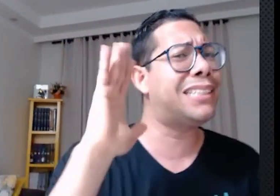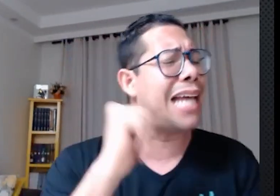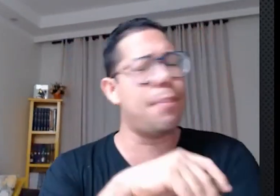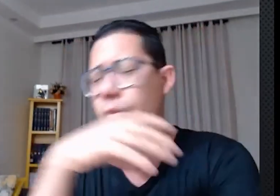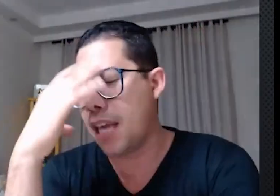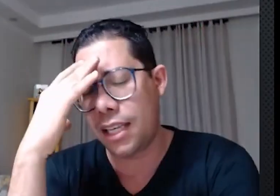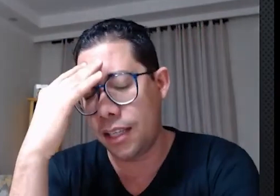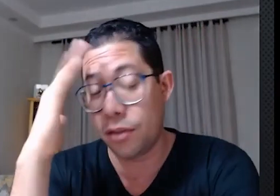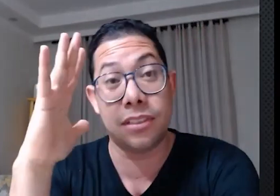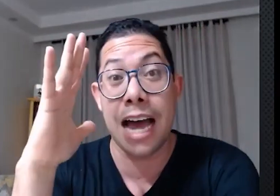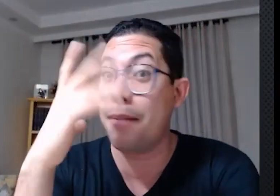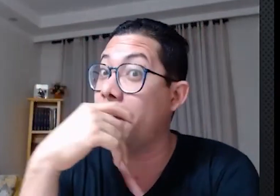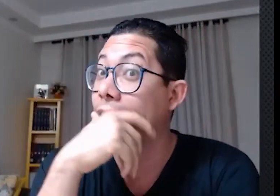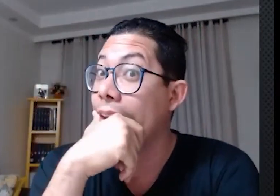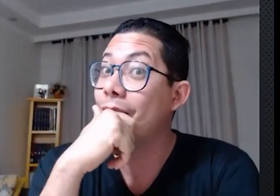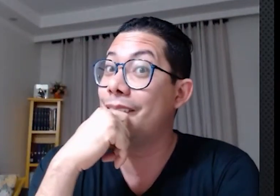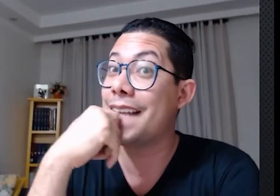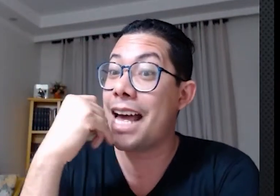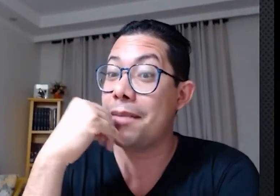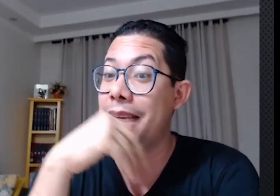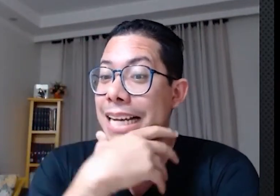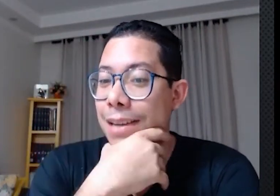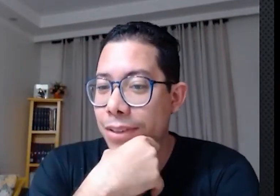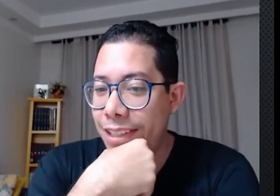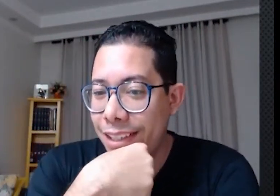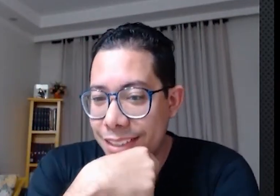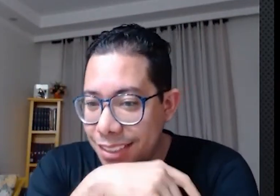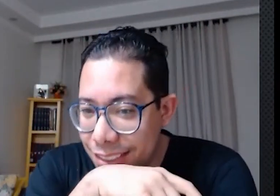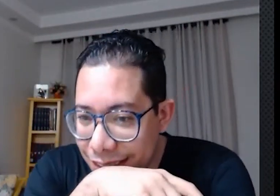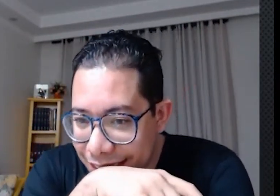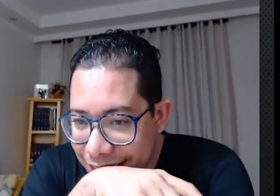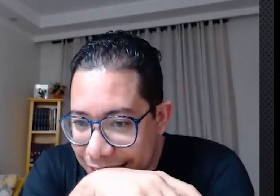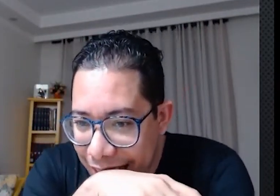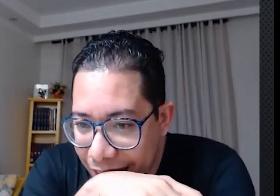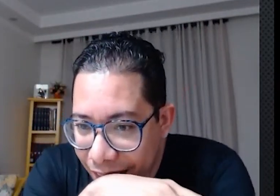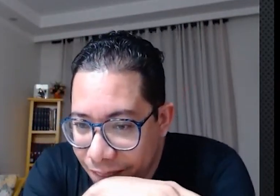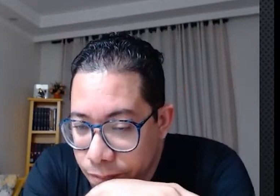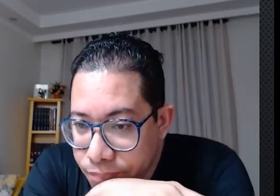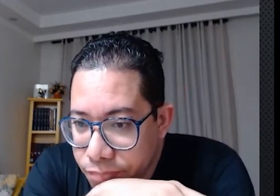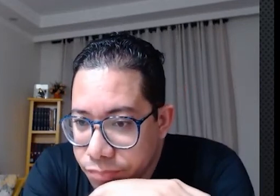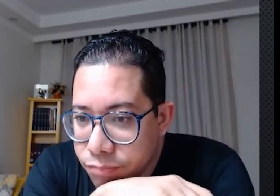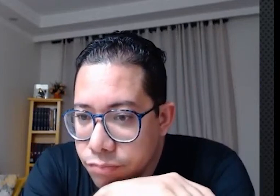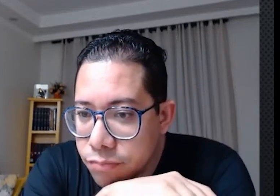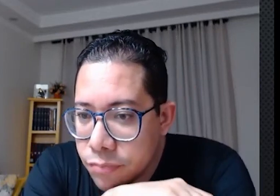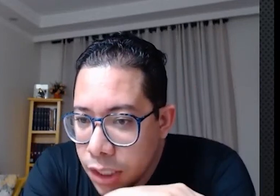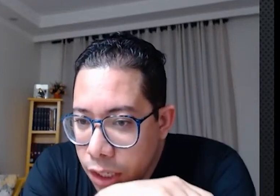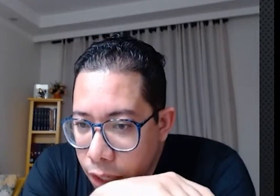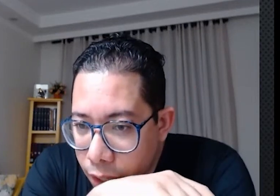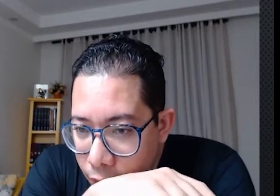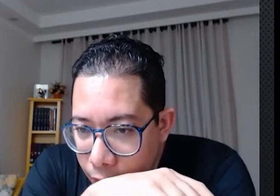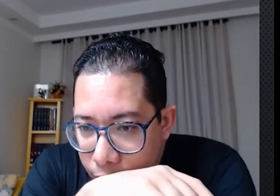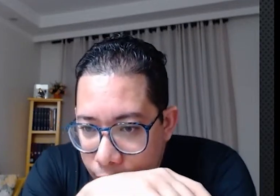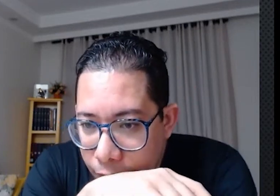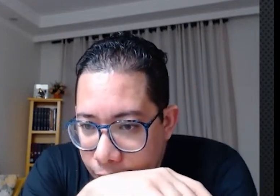Você nem sabe como que é aqui. Você não sabe. Ai, meu Deus do céu.